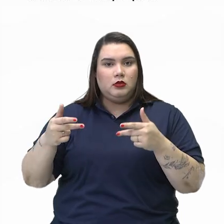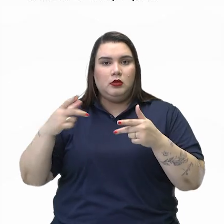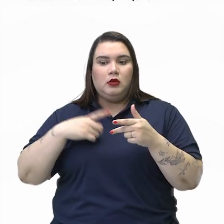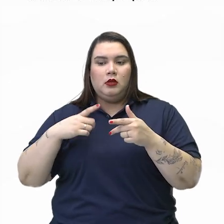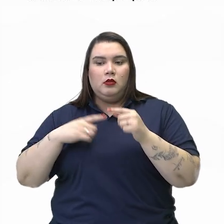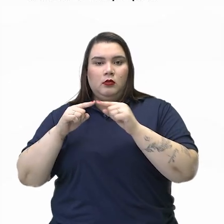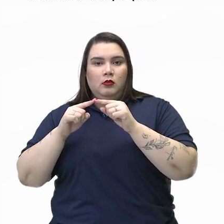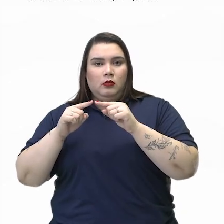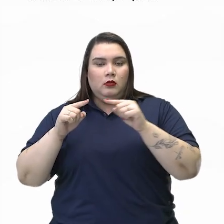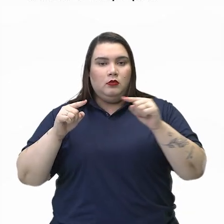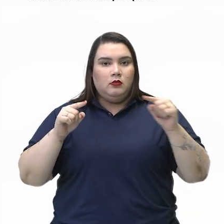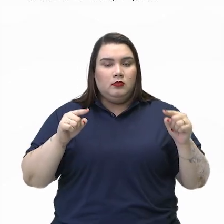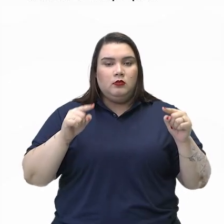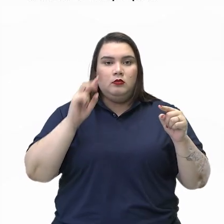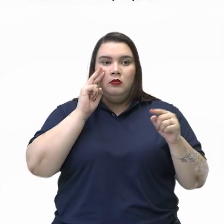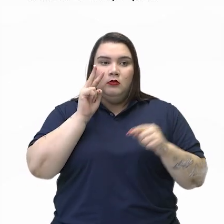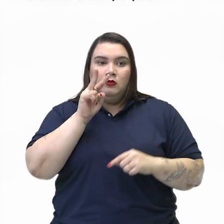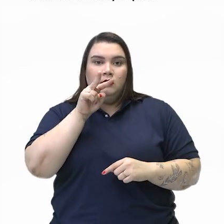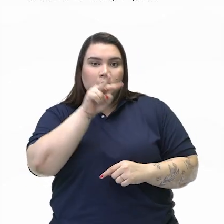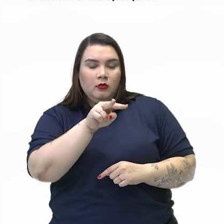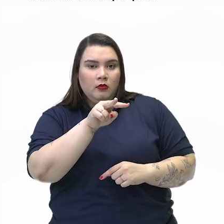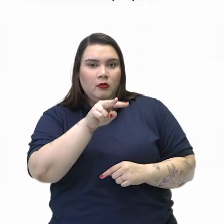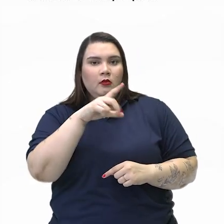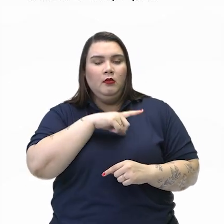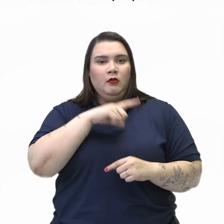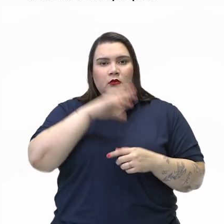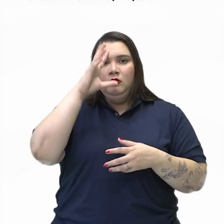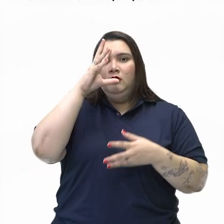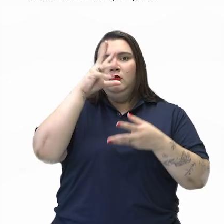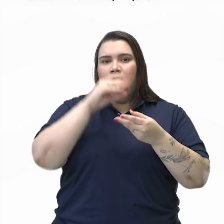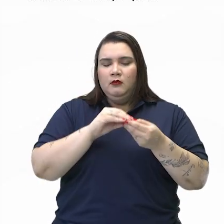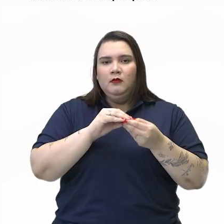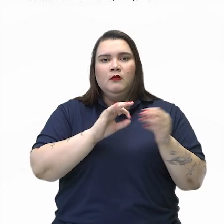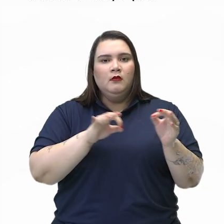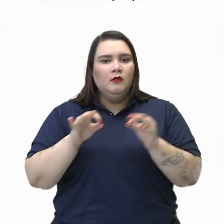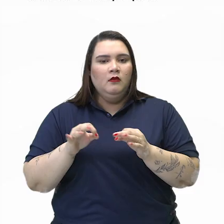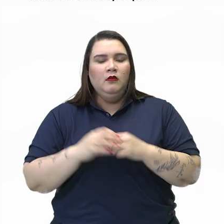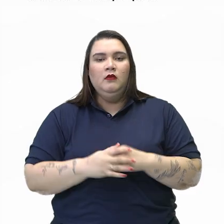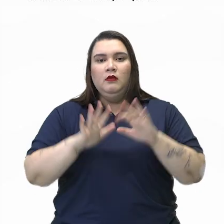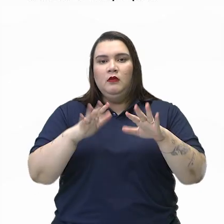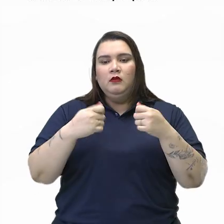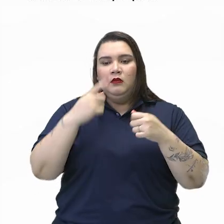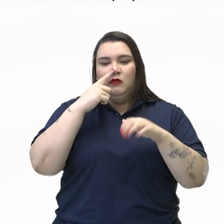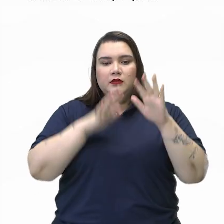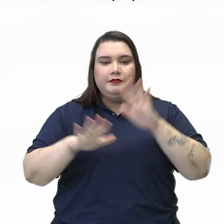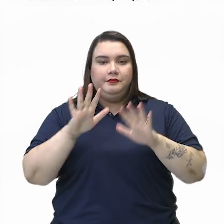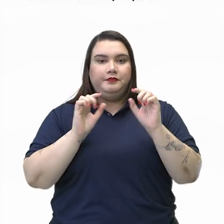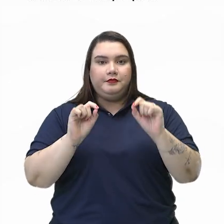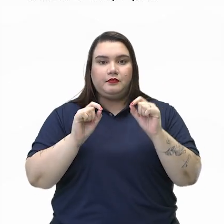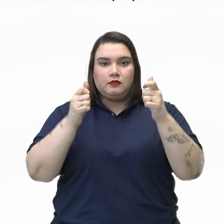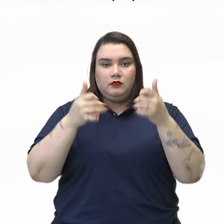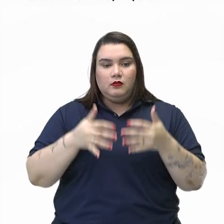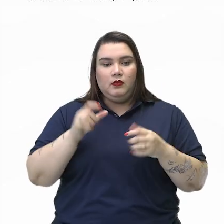passar por um signo que ele vai ter uma interpretação. Aqui nós temos que ter cuidado, quando eu falo